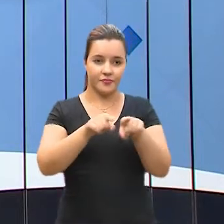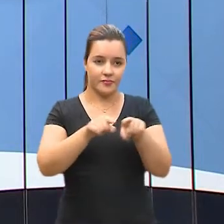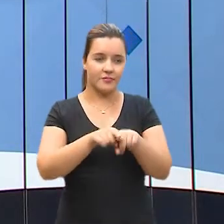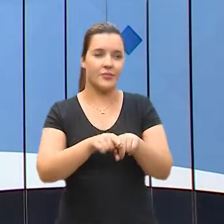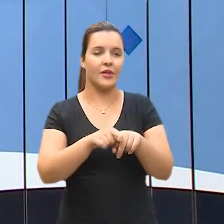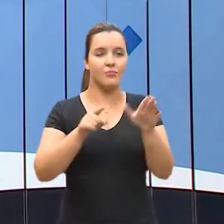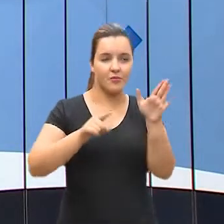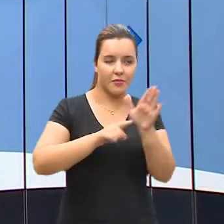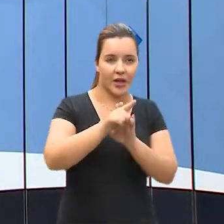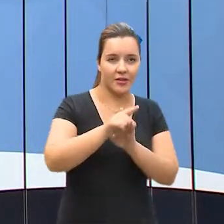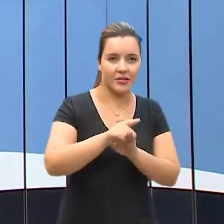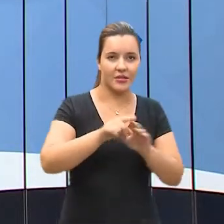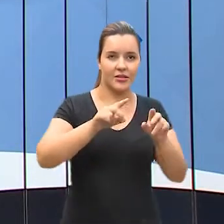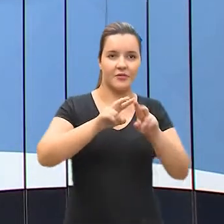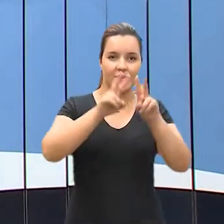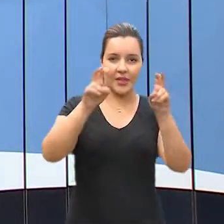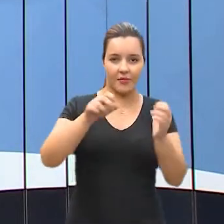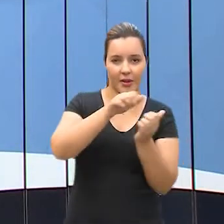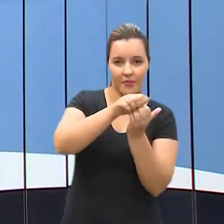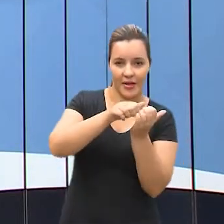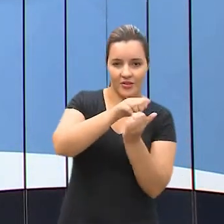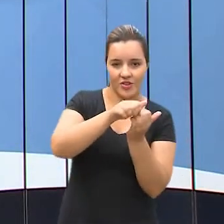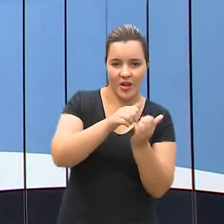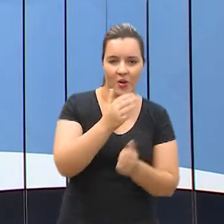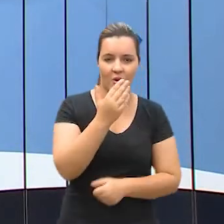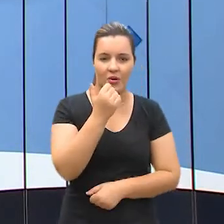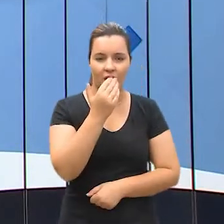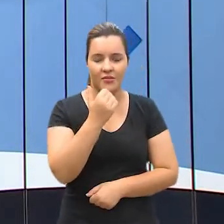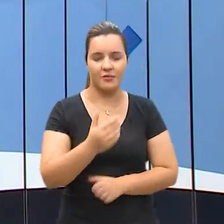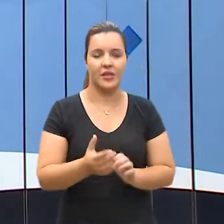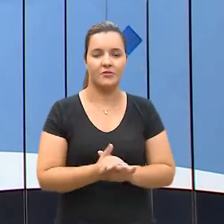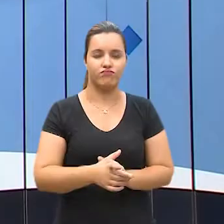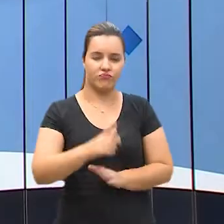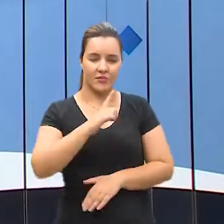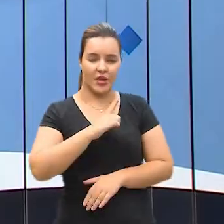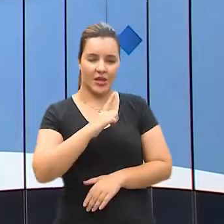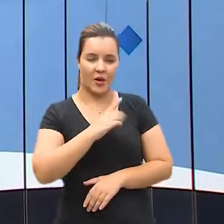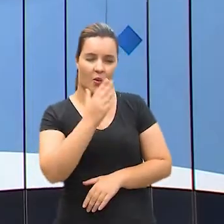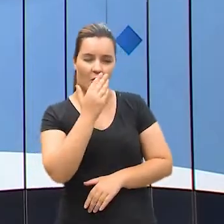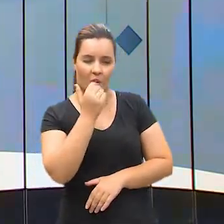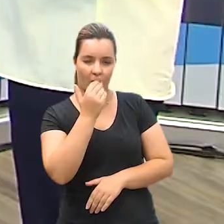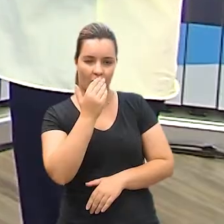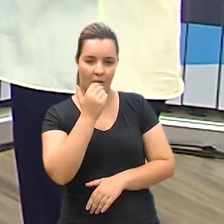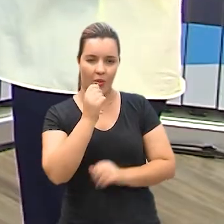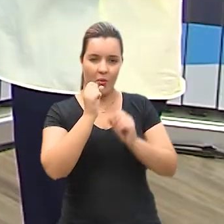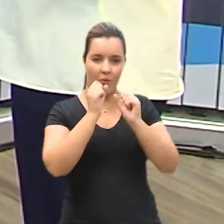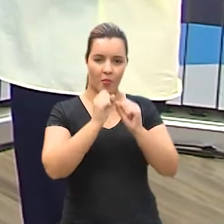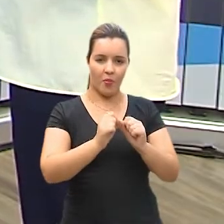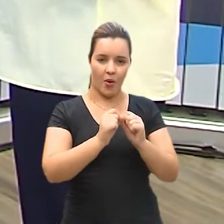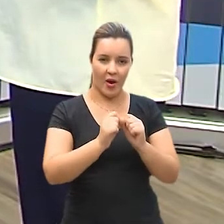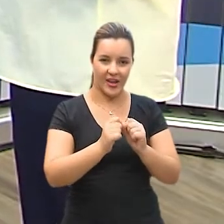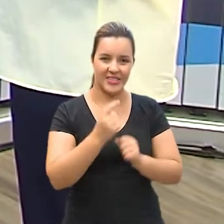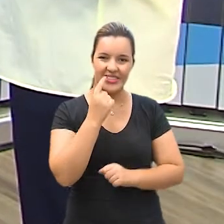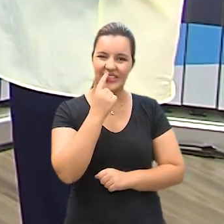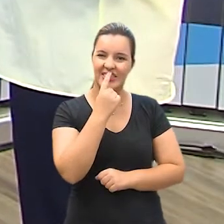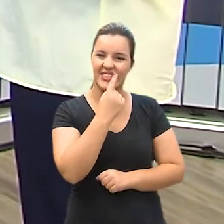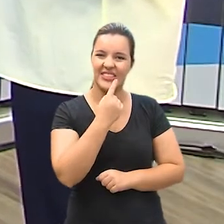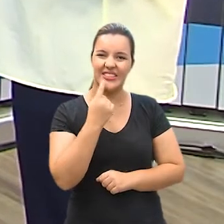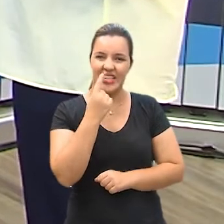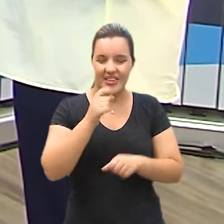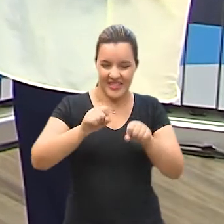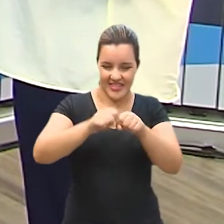dessa questão da mordida, mastigação de alimentos. Existem alimentos que podem vir a prejudicar os nossos